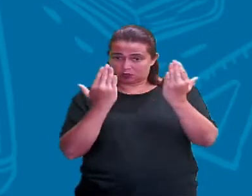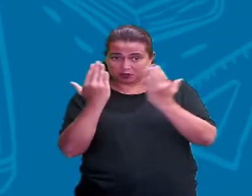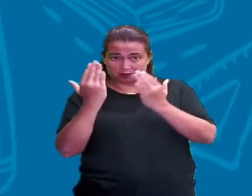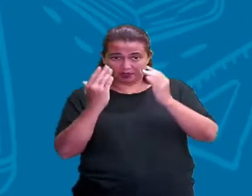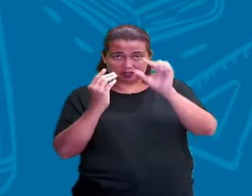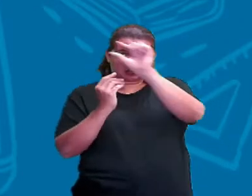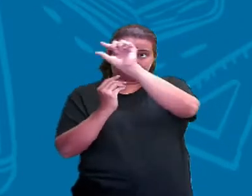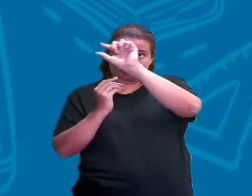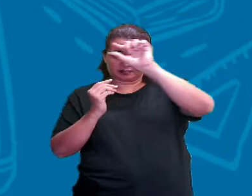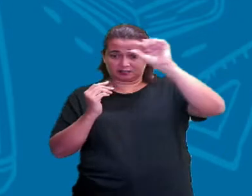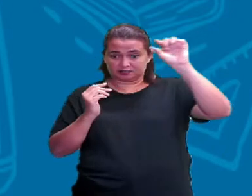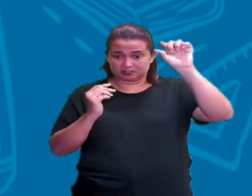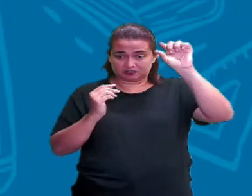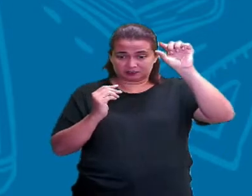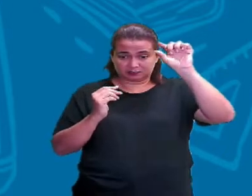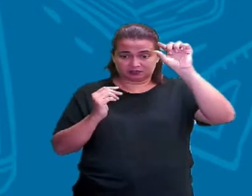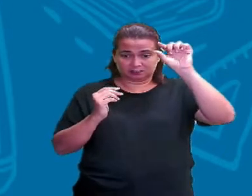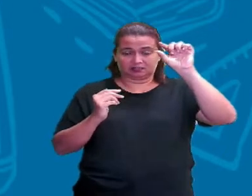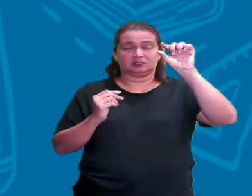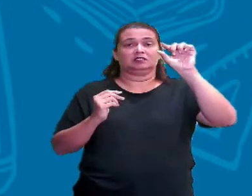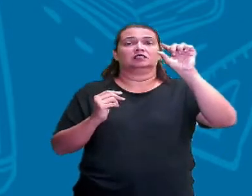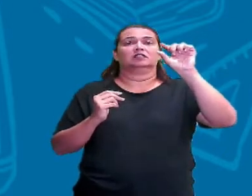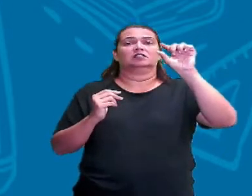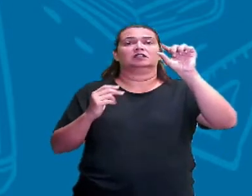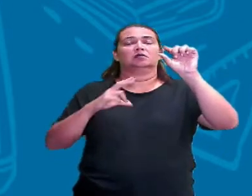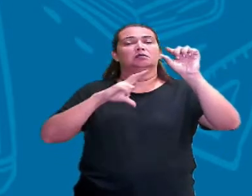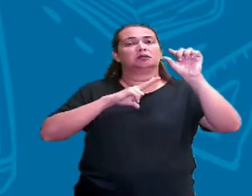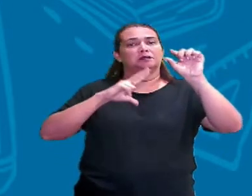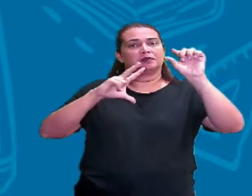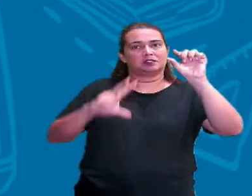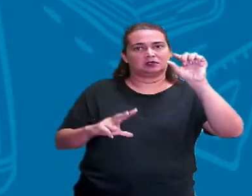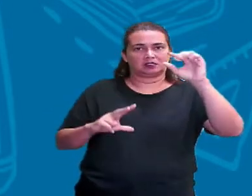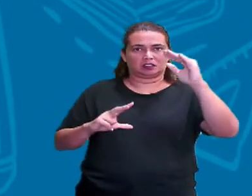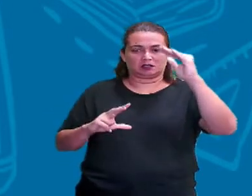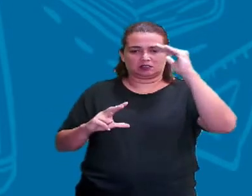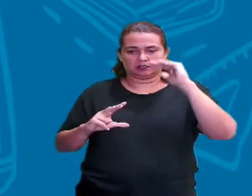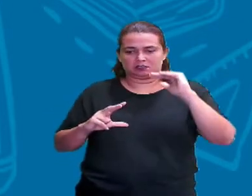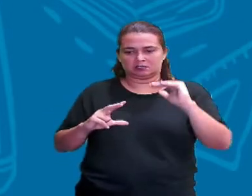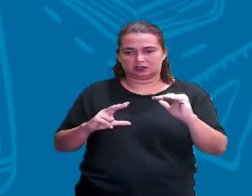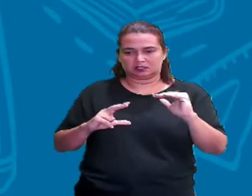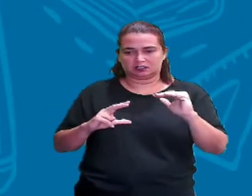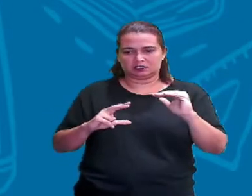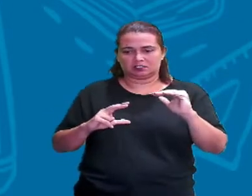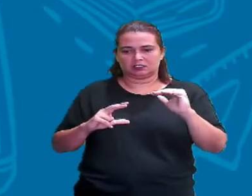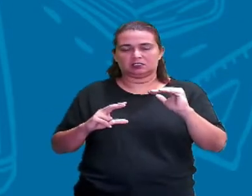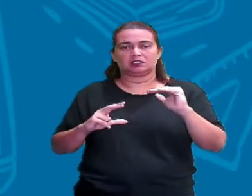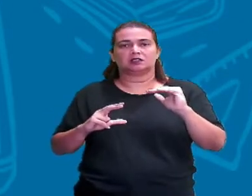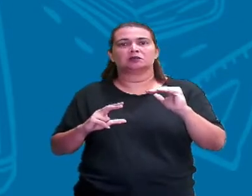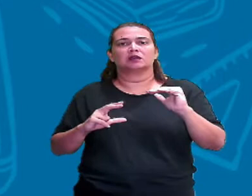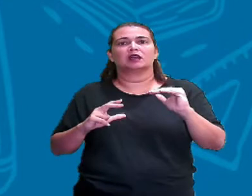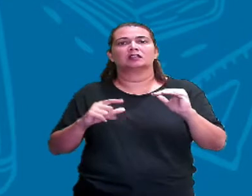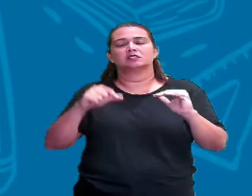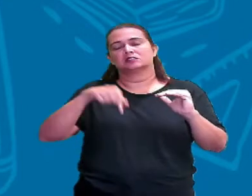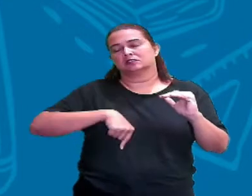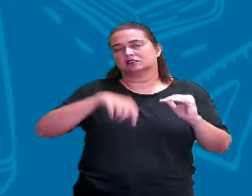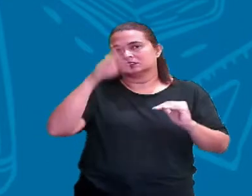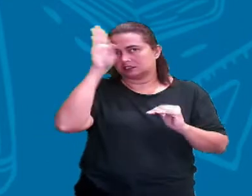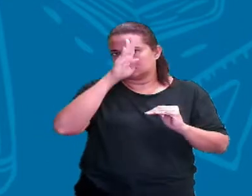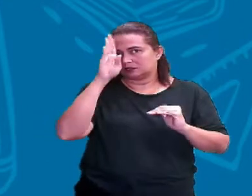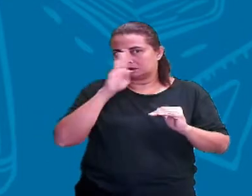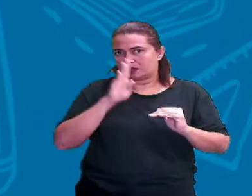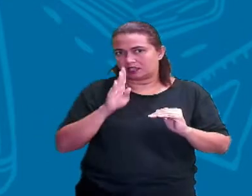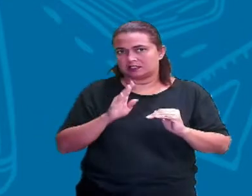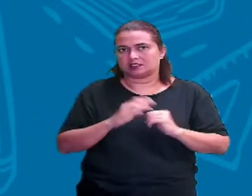Estarolas, né? Alice no País das Maravilhas, o clássico, né? Alice no País das Fadas. O filme,